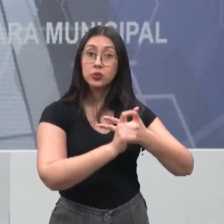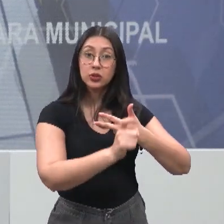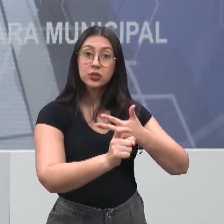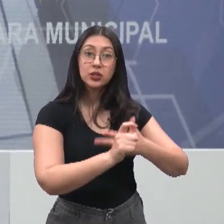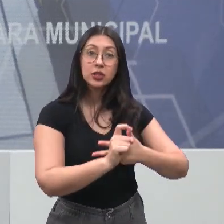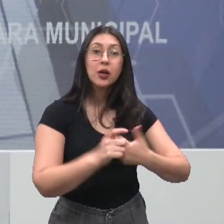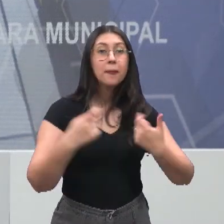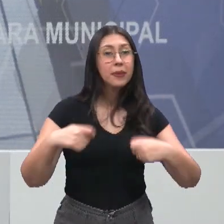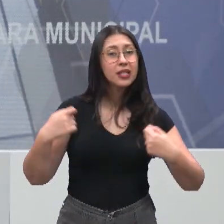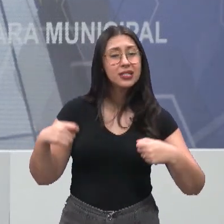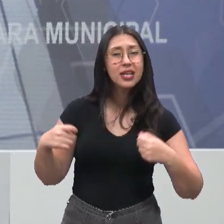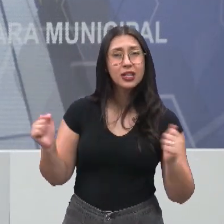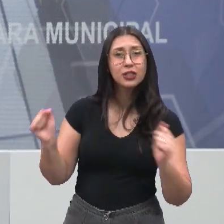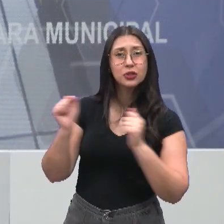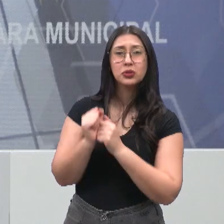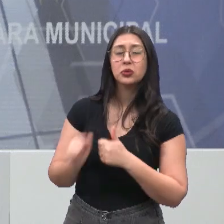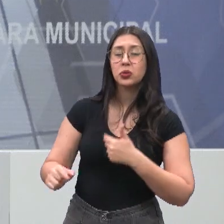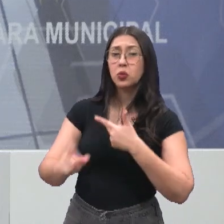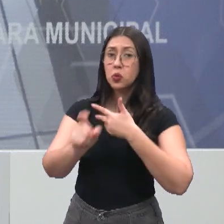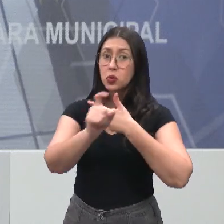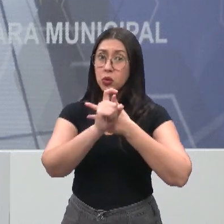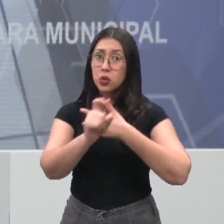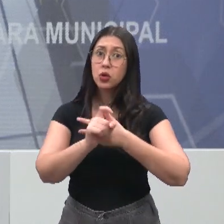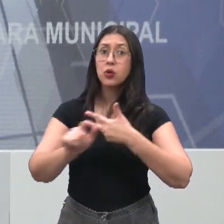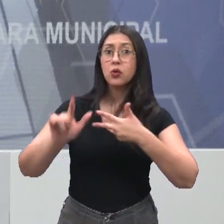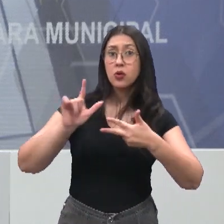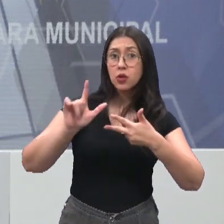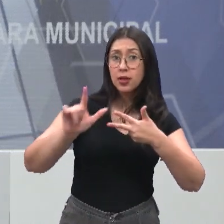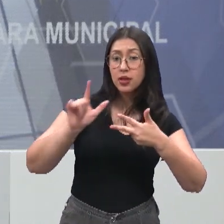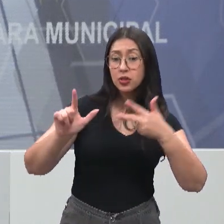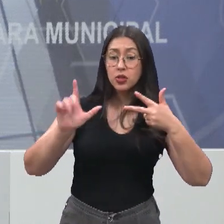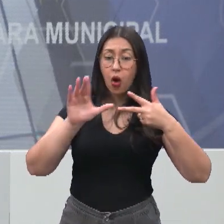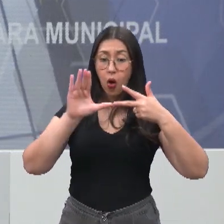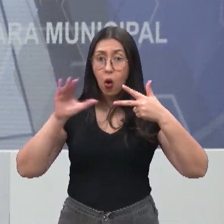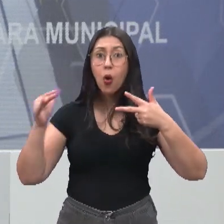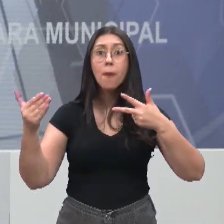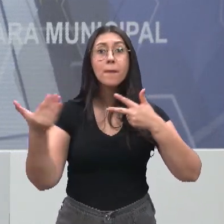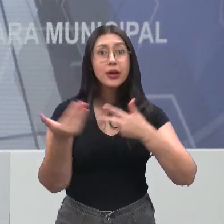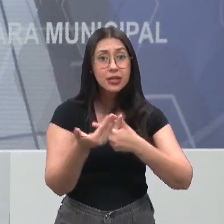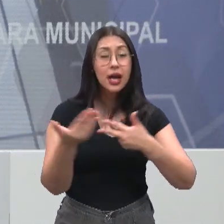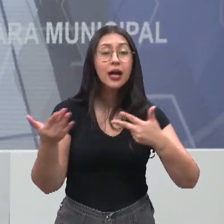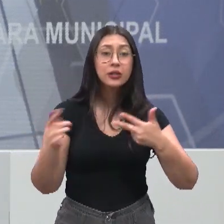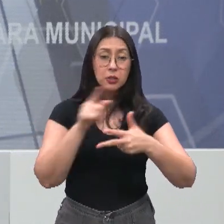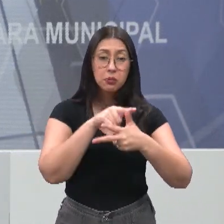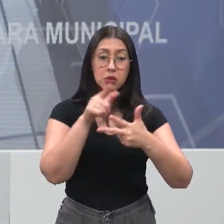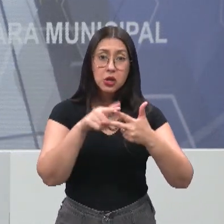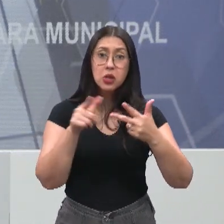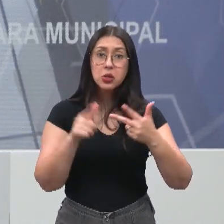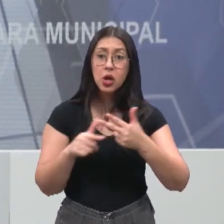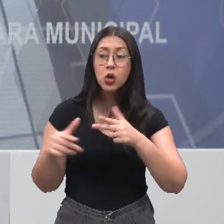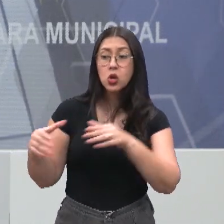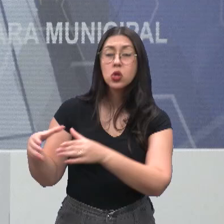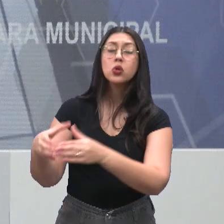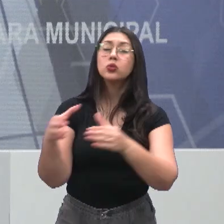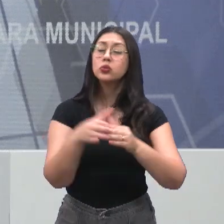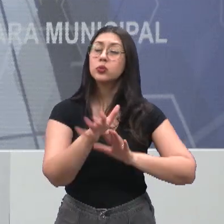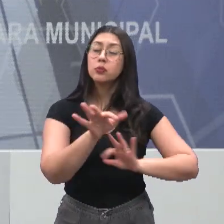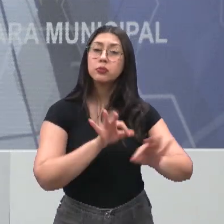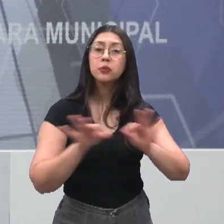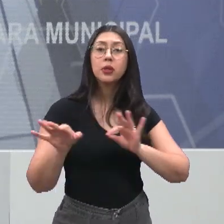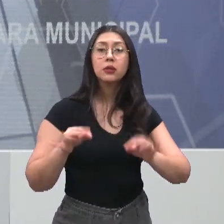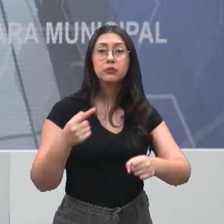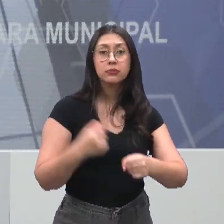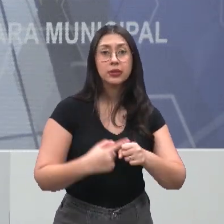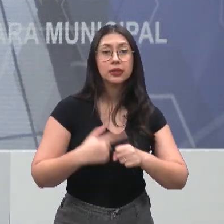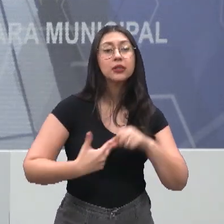tripé. É o Poder Executivo, é o Legislativo, a comunidade, as entidades organizando para que a cidade possa crescer